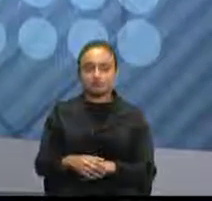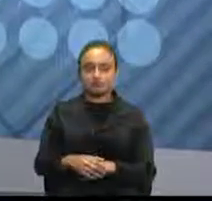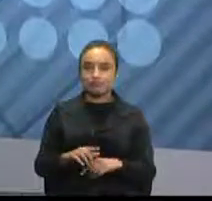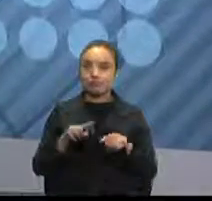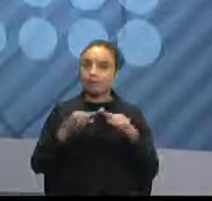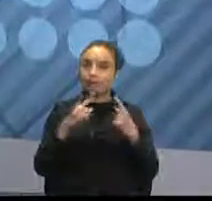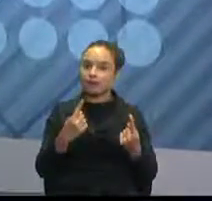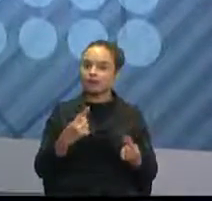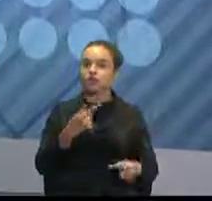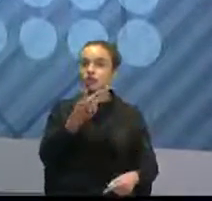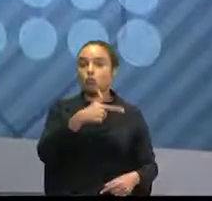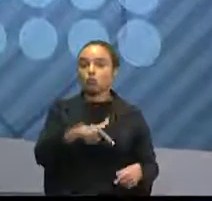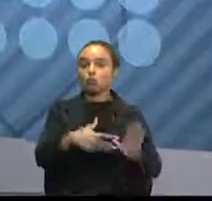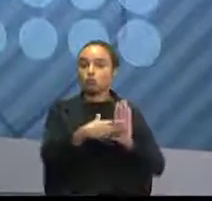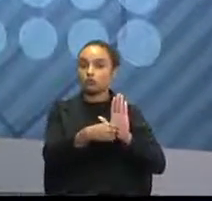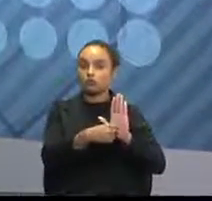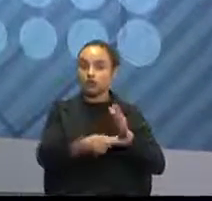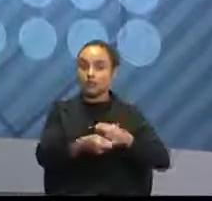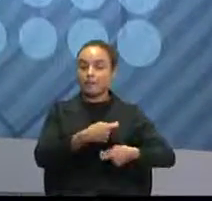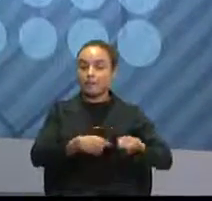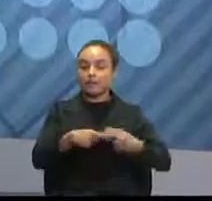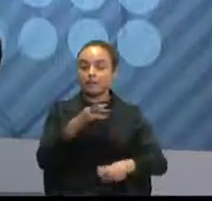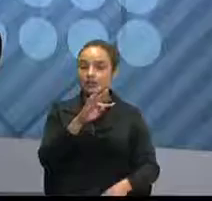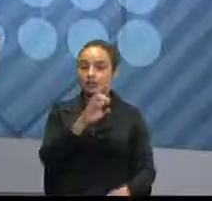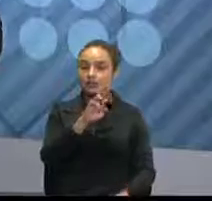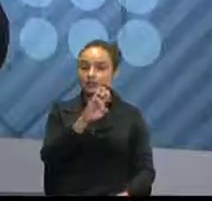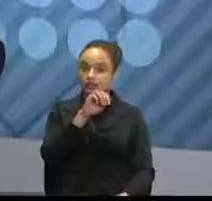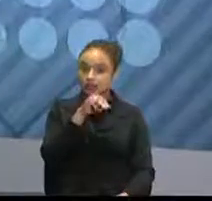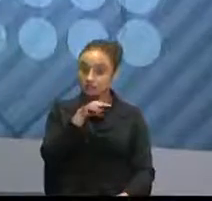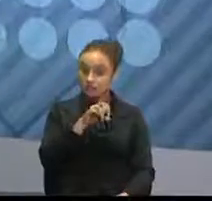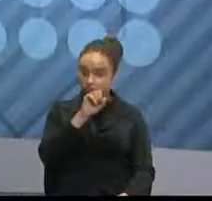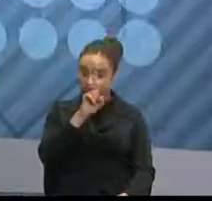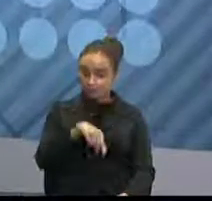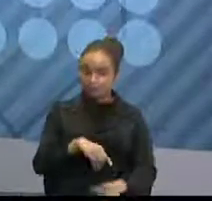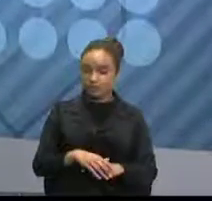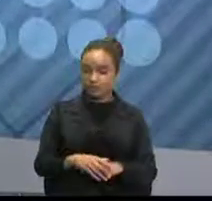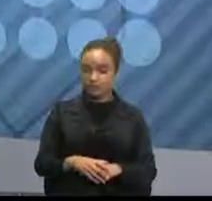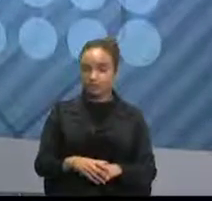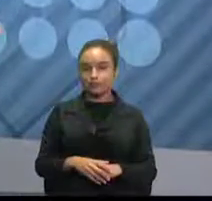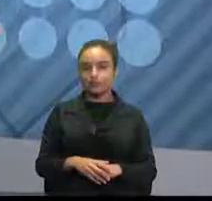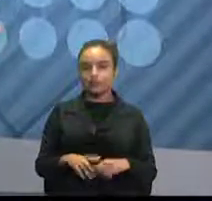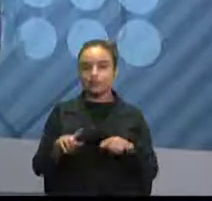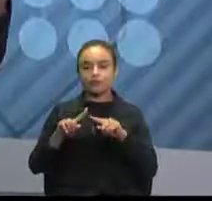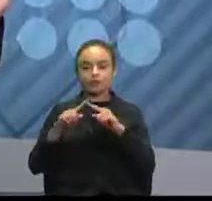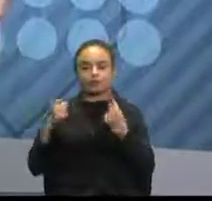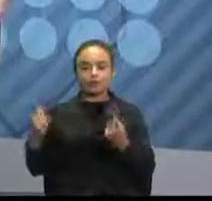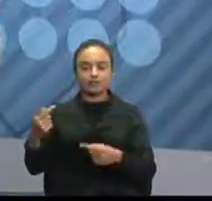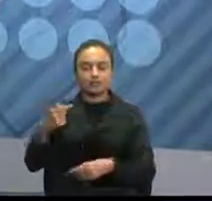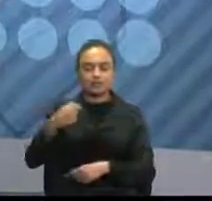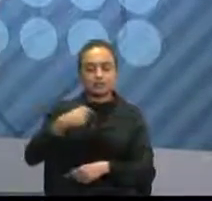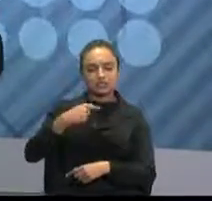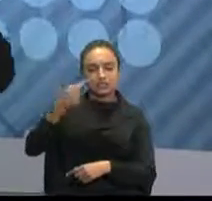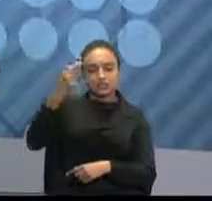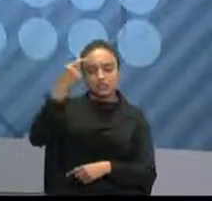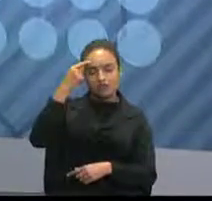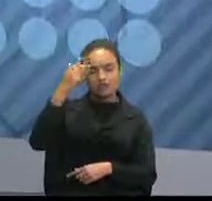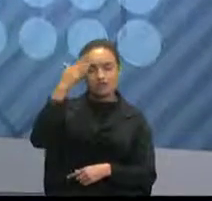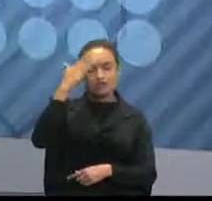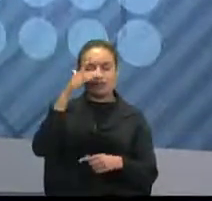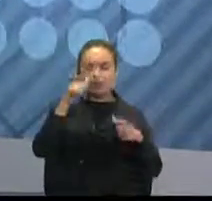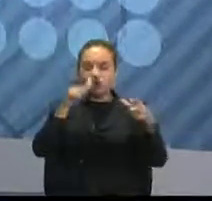porém se eu fiquei sabendo que vai ser construído um shopping no bairro que vai valorizar os imóveis e falou papa vale a pena